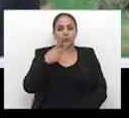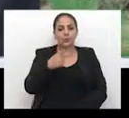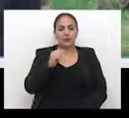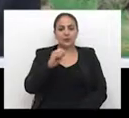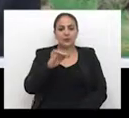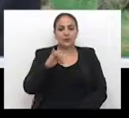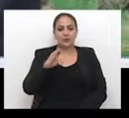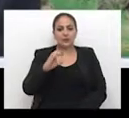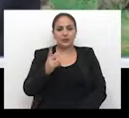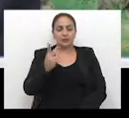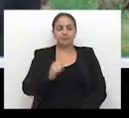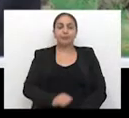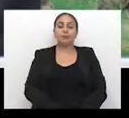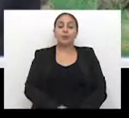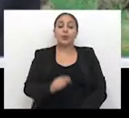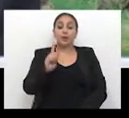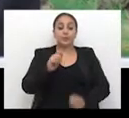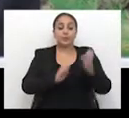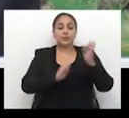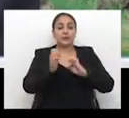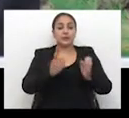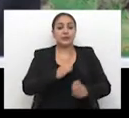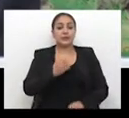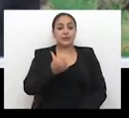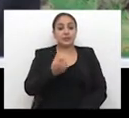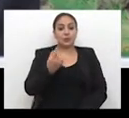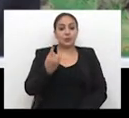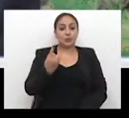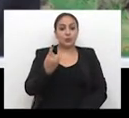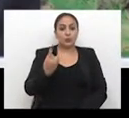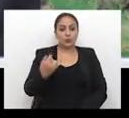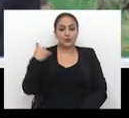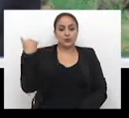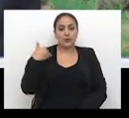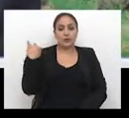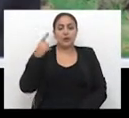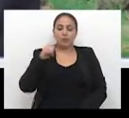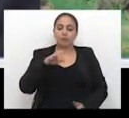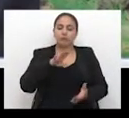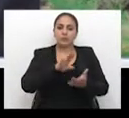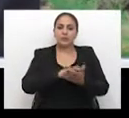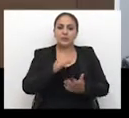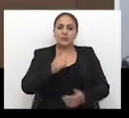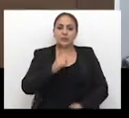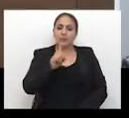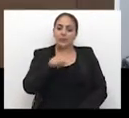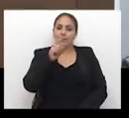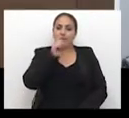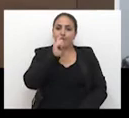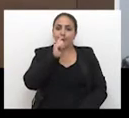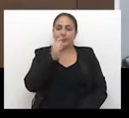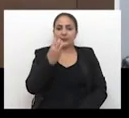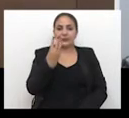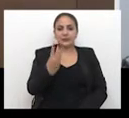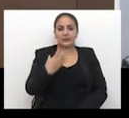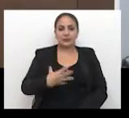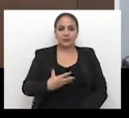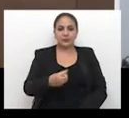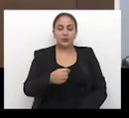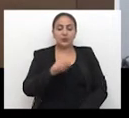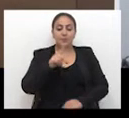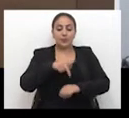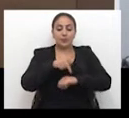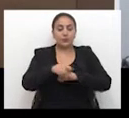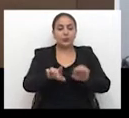g o empresário tem 61 anos é casado e pai de três filhos em paz fundo e região é